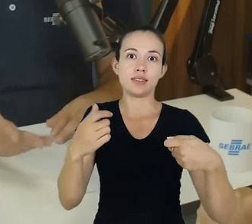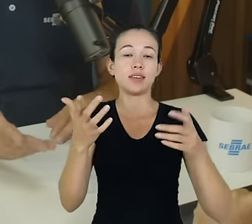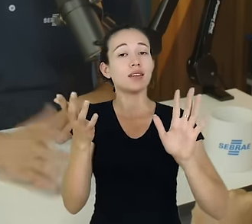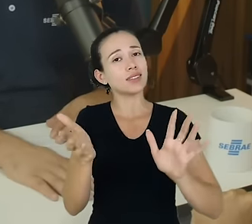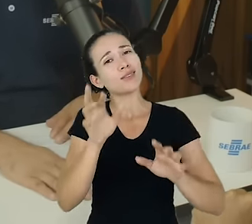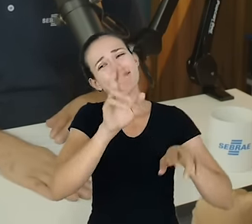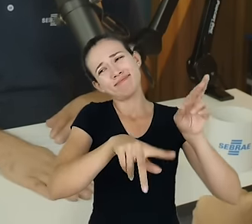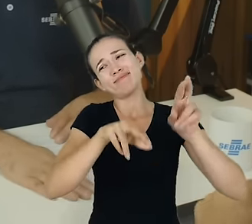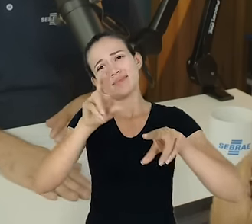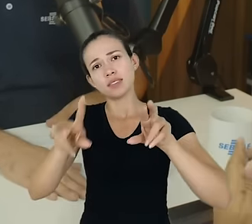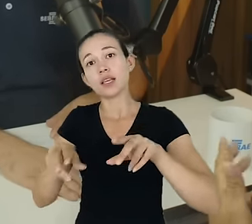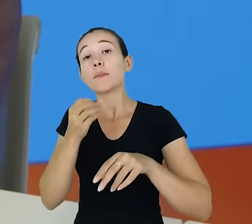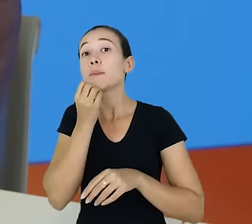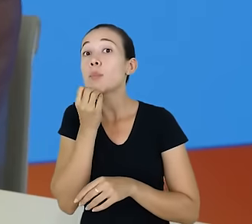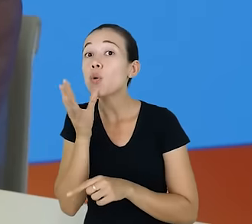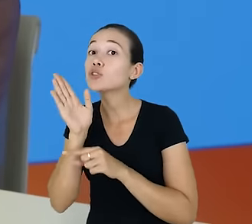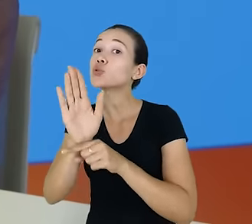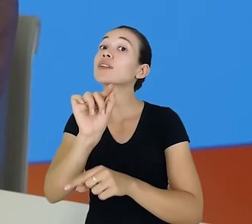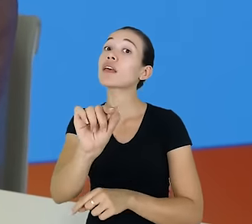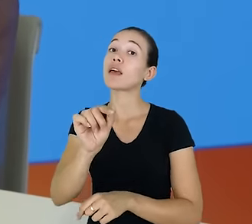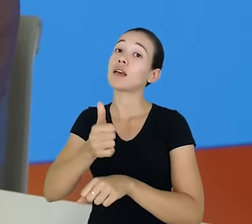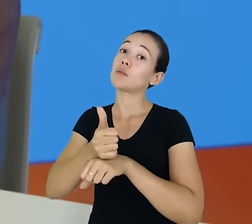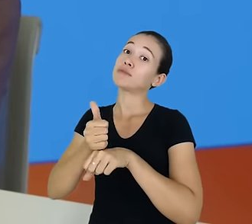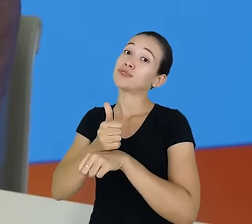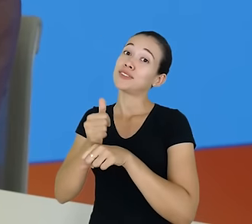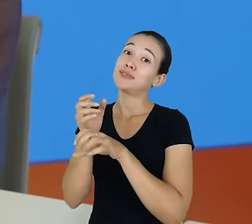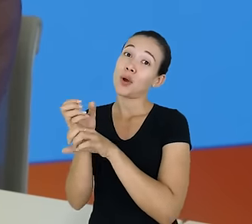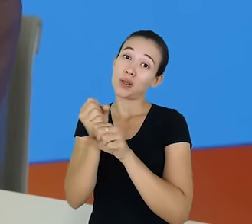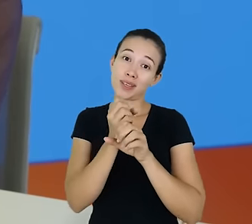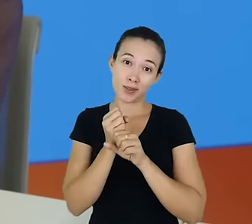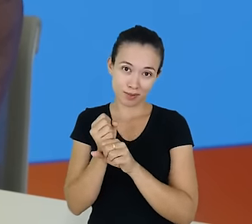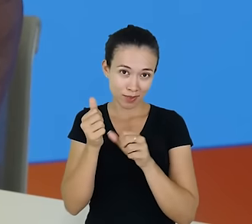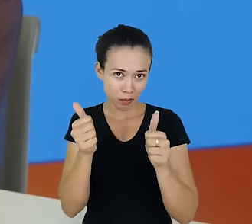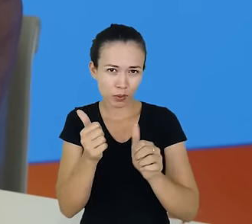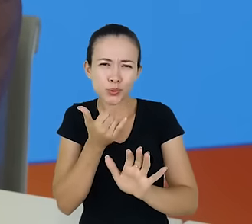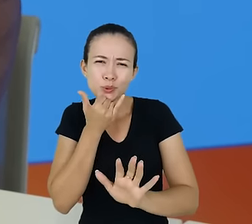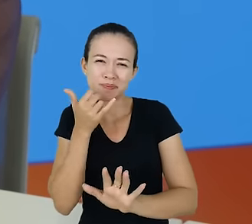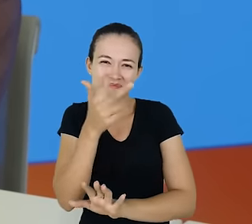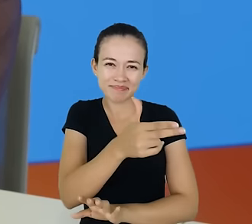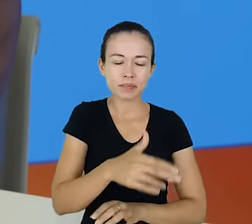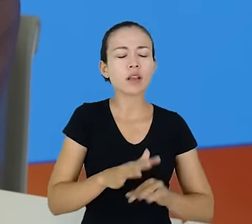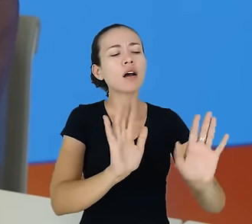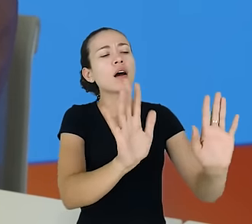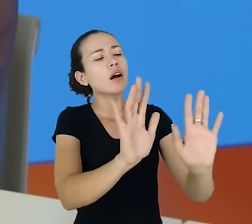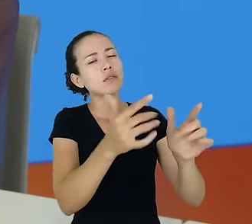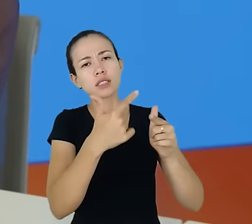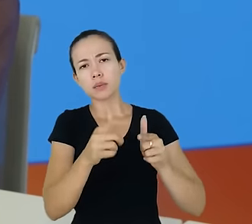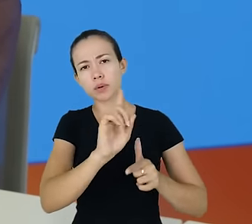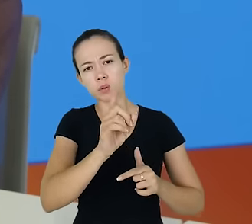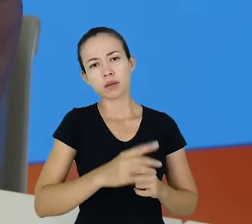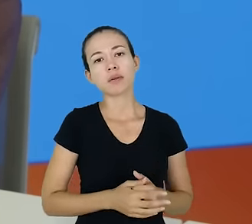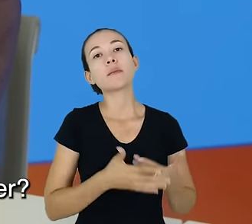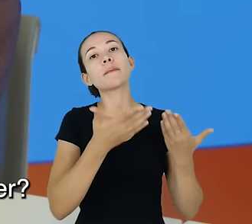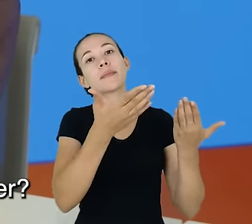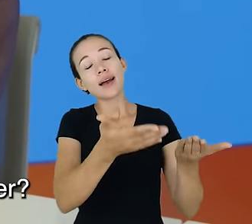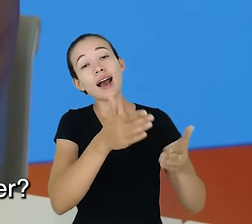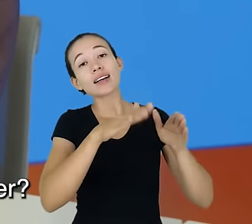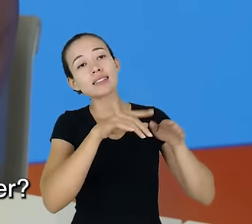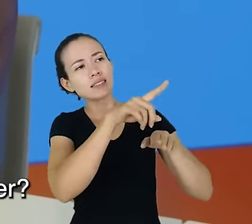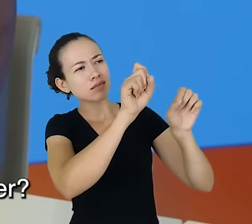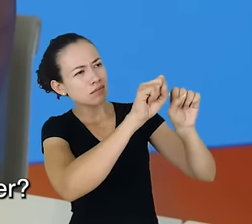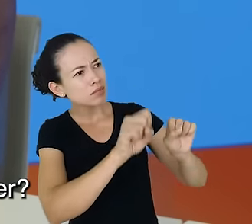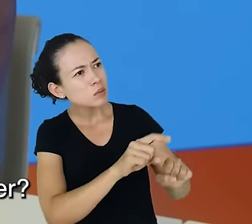e desculpa de interromper Não tá perfeito e é isso mesmo e dia a dia a gente também recebe o contador Fala pô o sistema tá fazendo errado